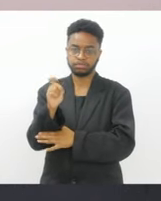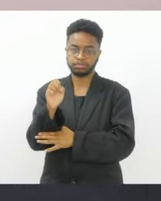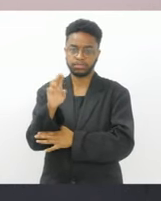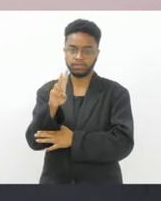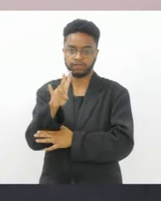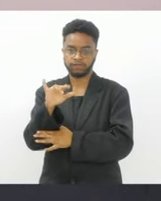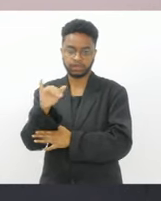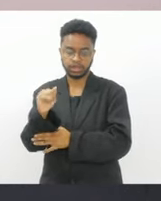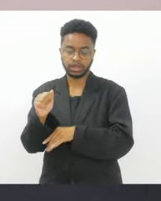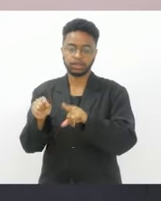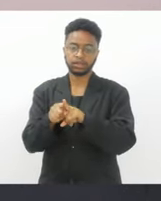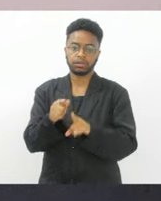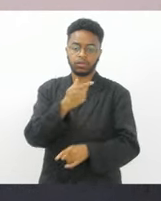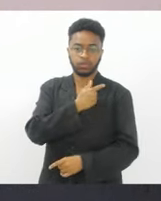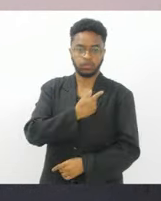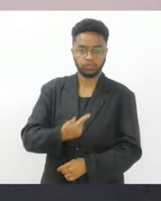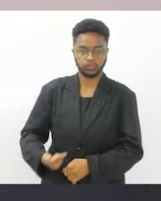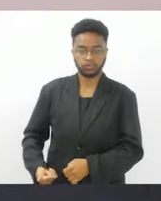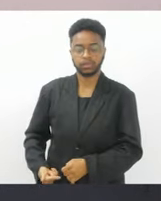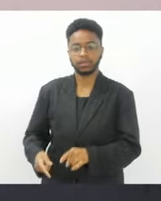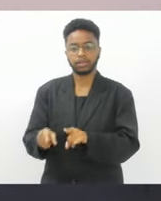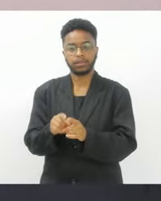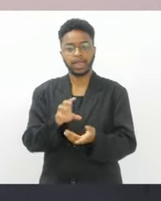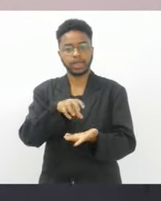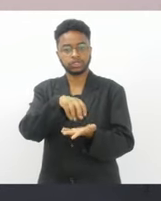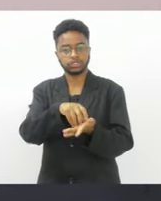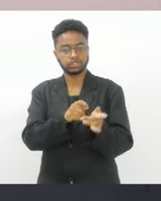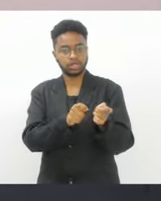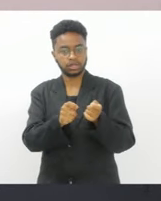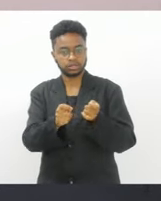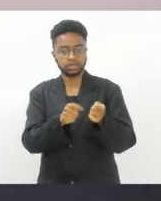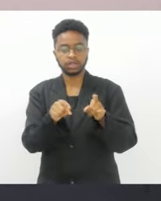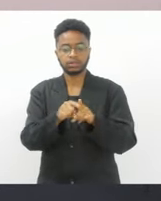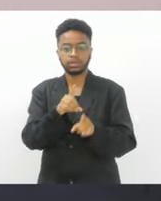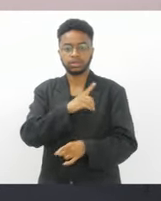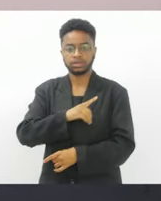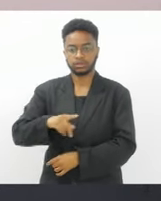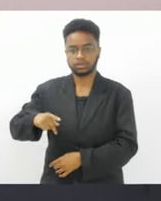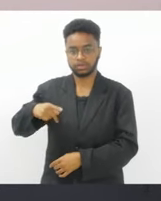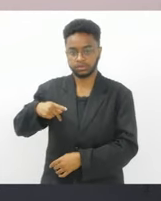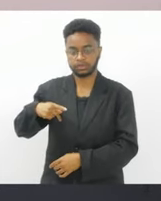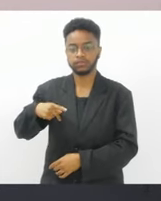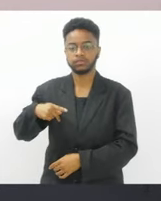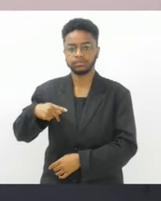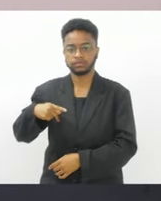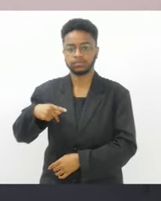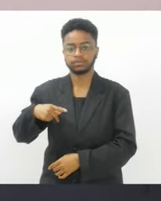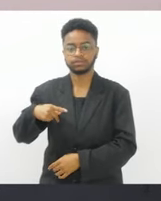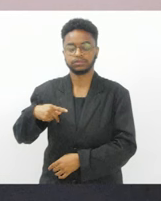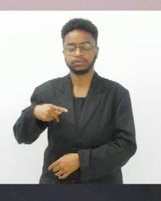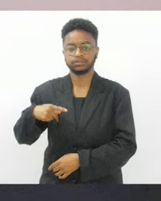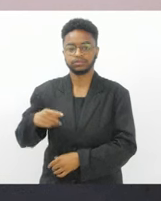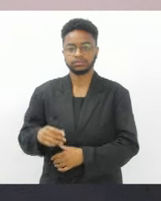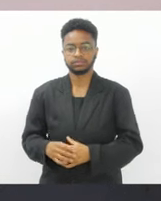Estado, a agência reguladora, a nossa Defensoria Pública por causa das